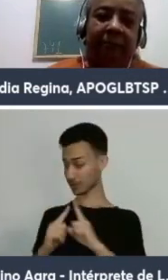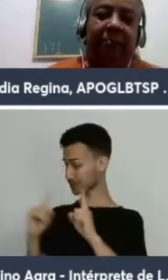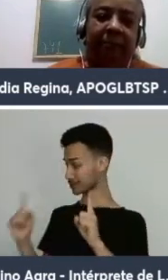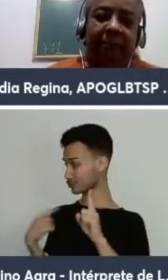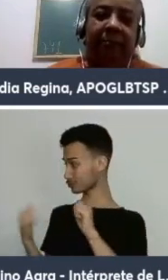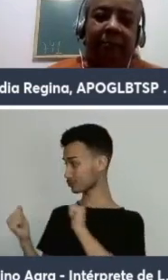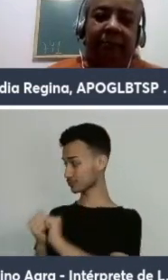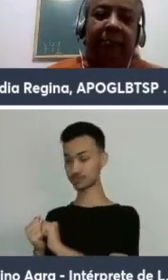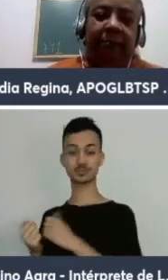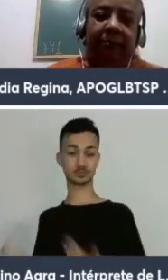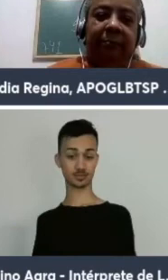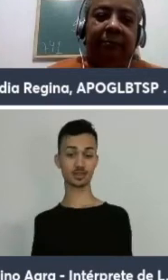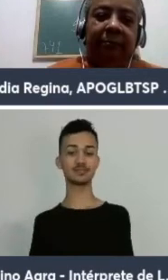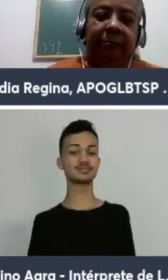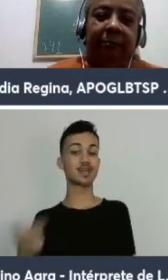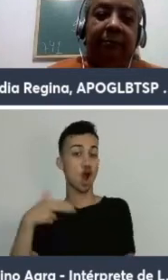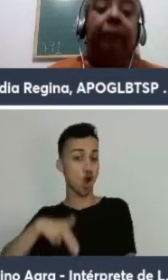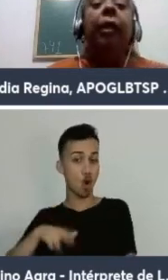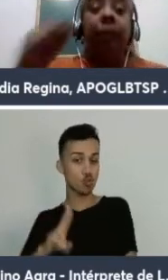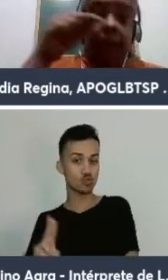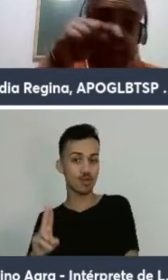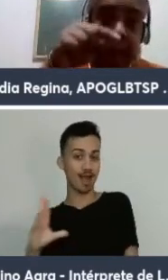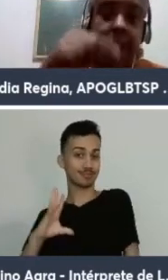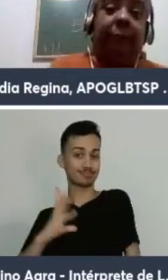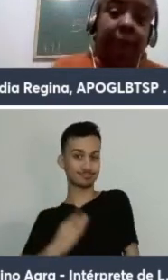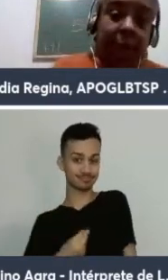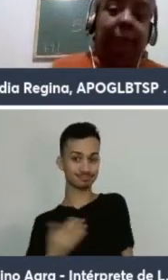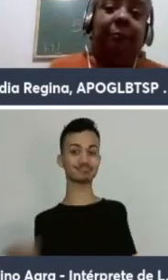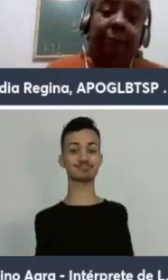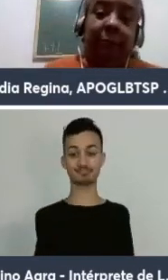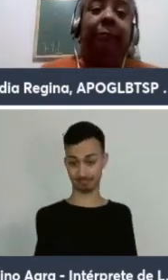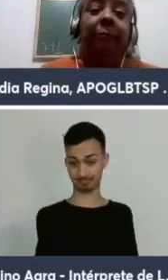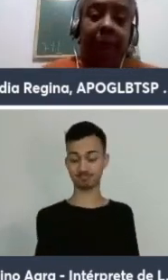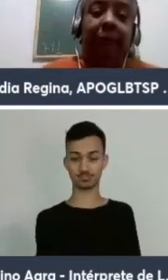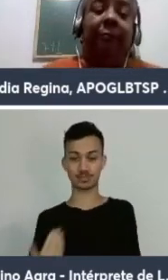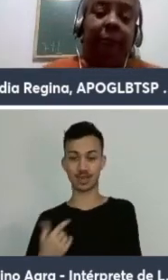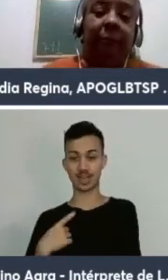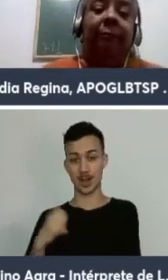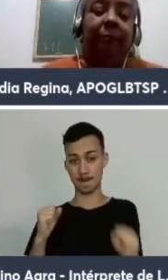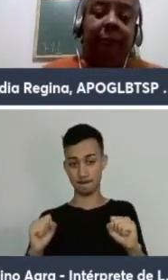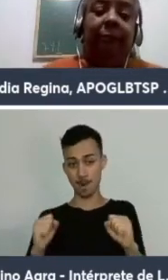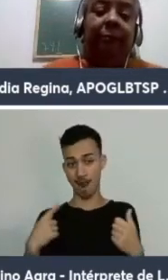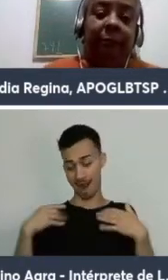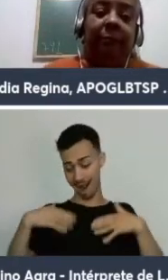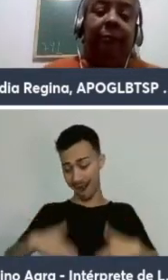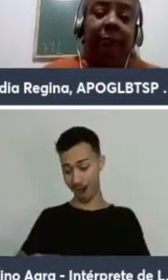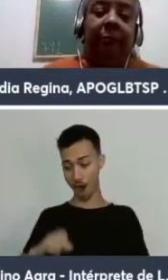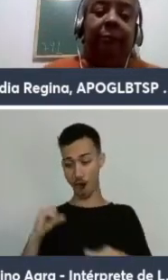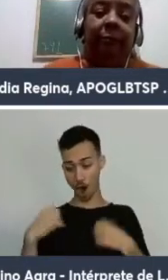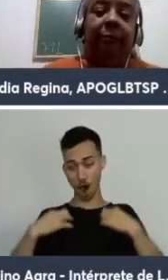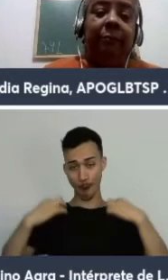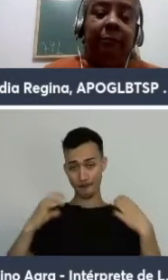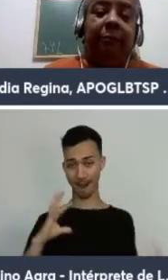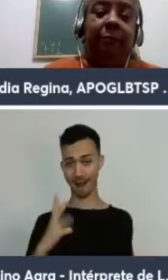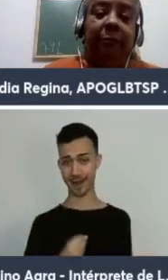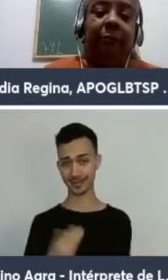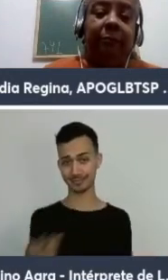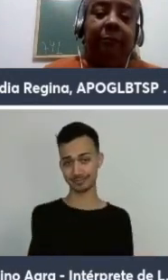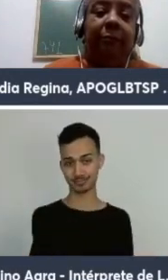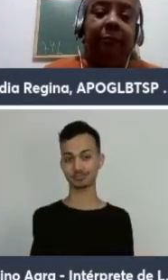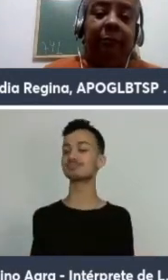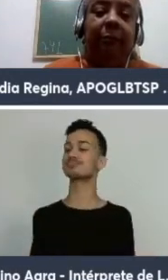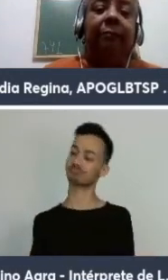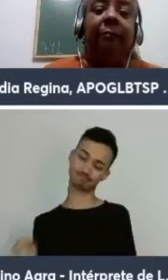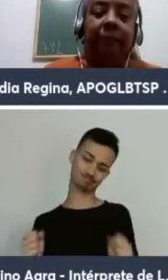inclusive vestido de trans, e pode ser o inimigo, né? Então, vivemos um momento de perigo iminente,